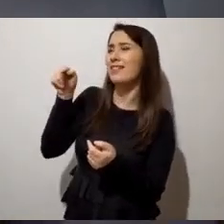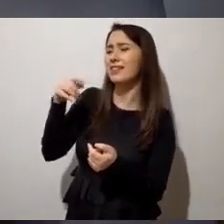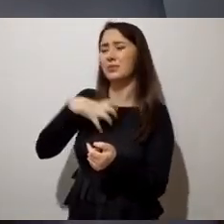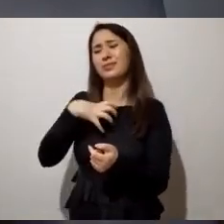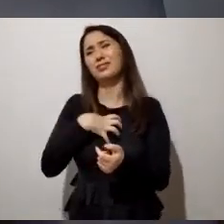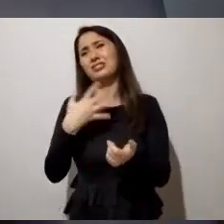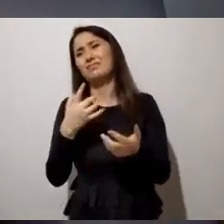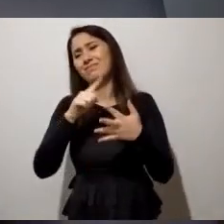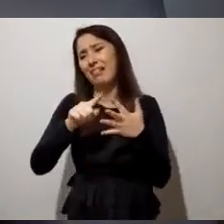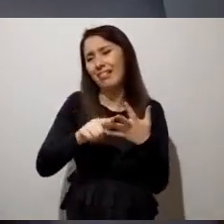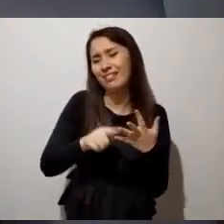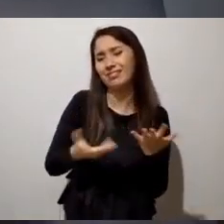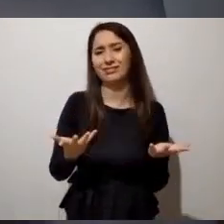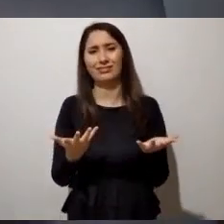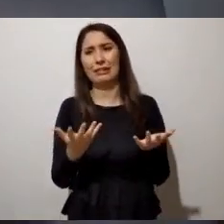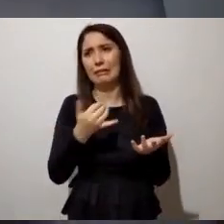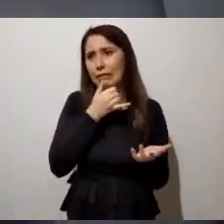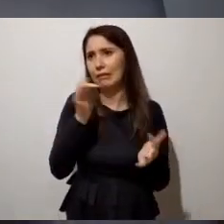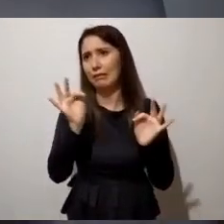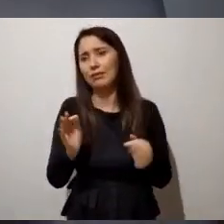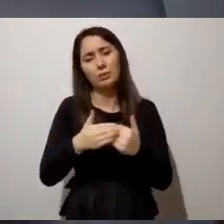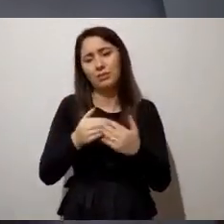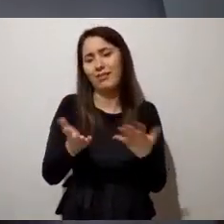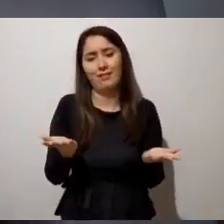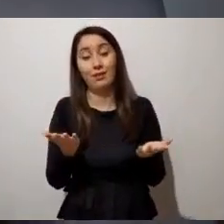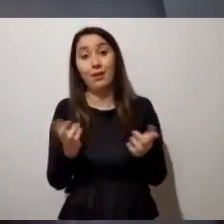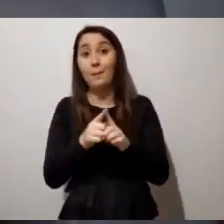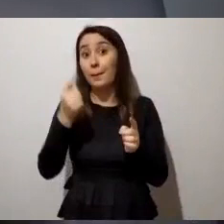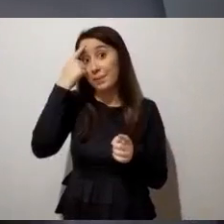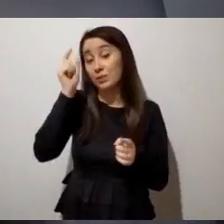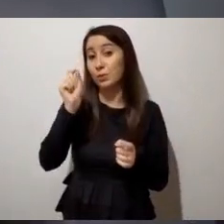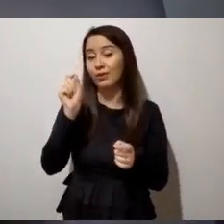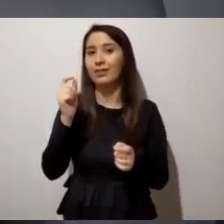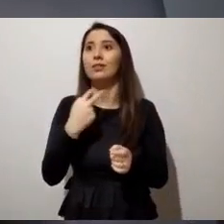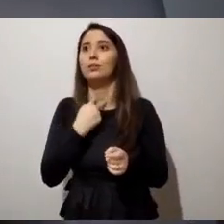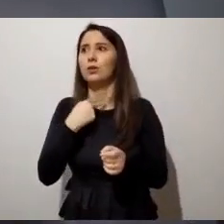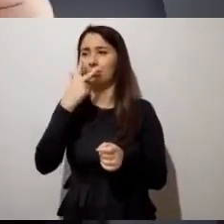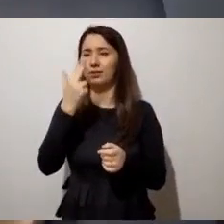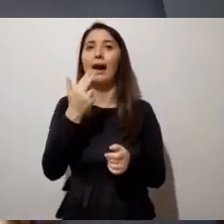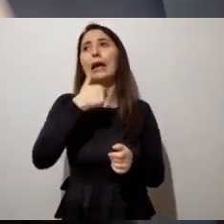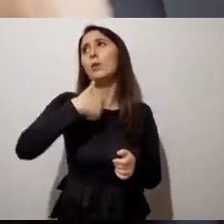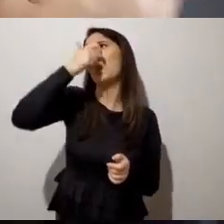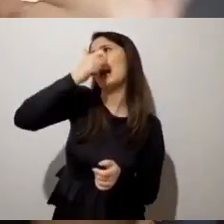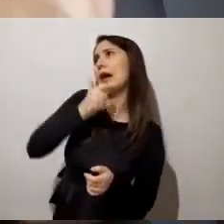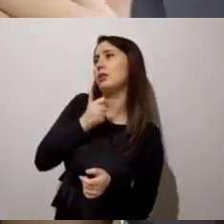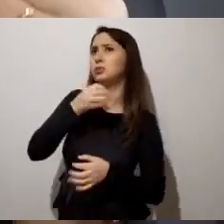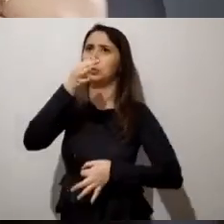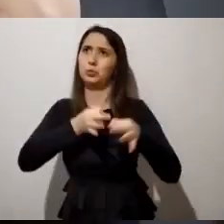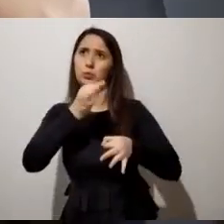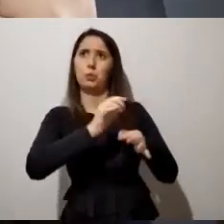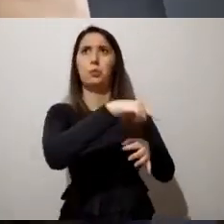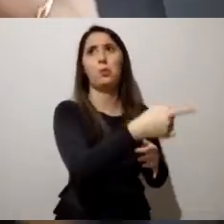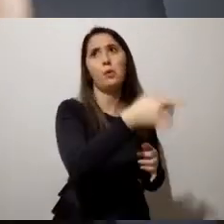Tá? Filtra para que essas emoções não sejam julgamentos e para que elas também não estejam voltadas a ações do passado